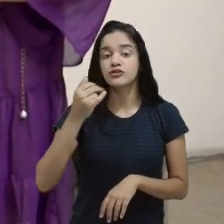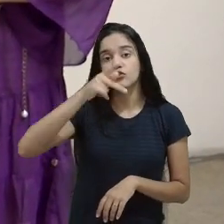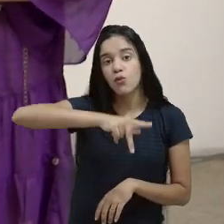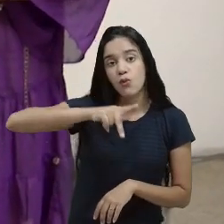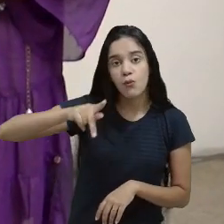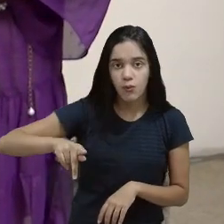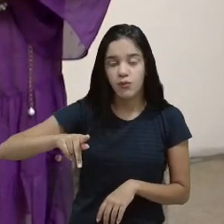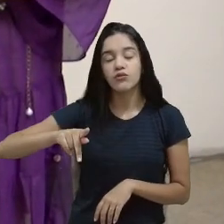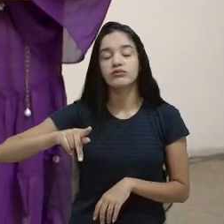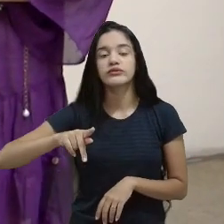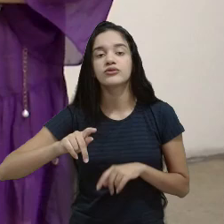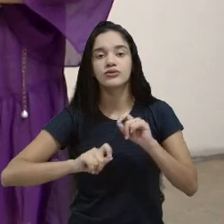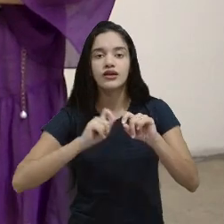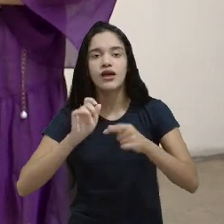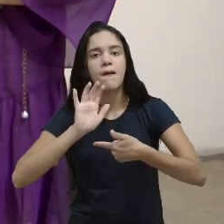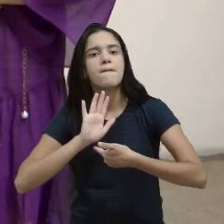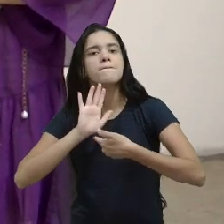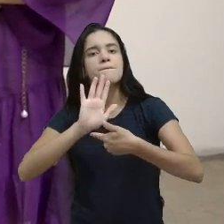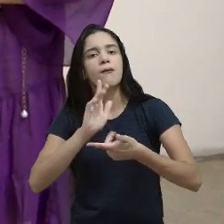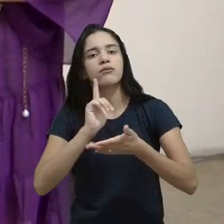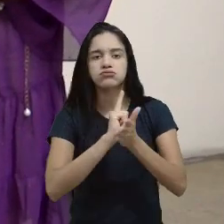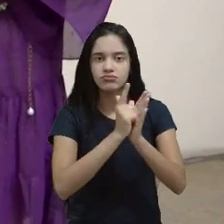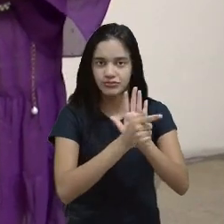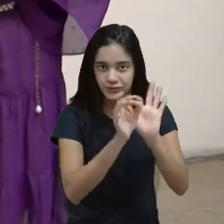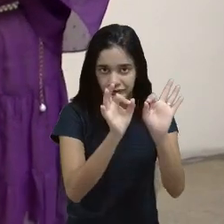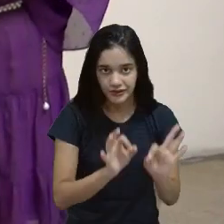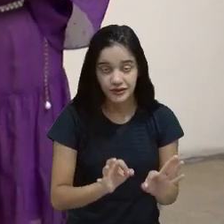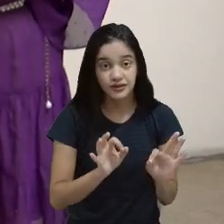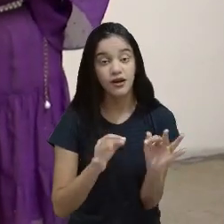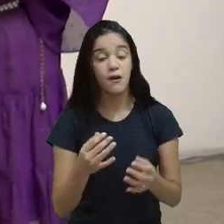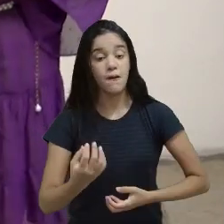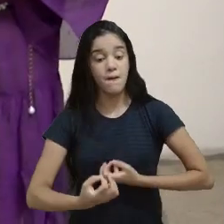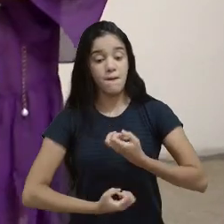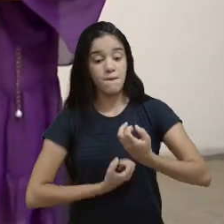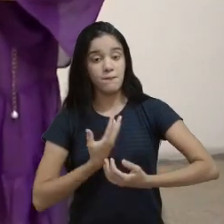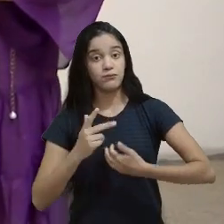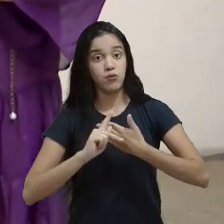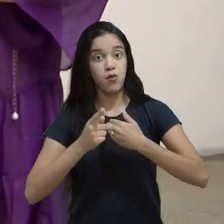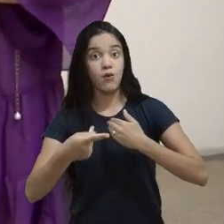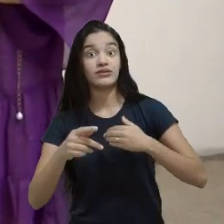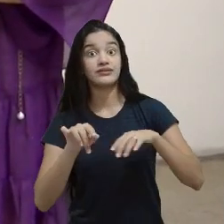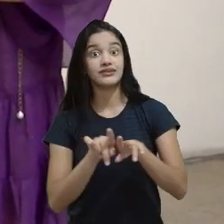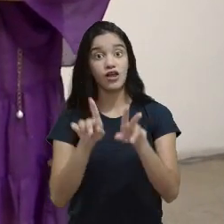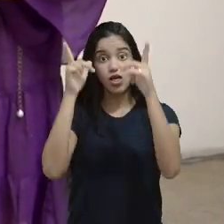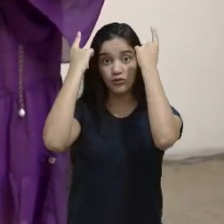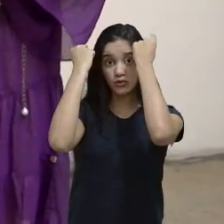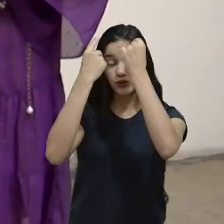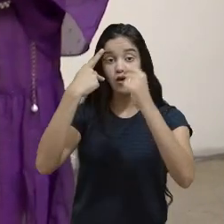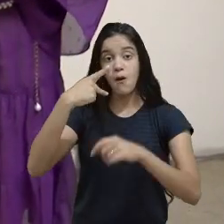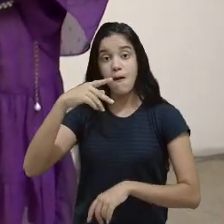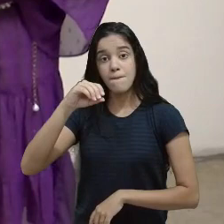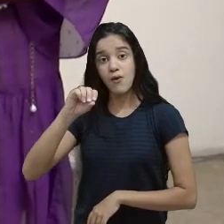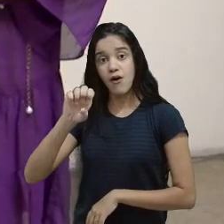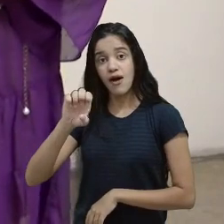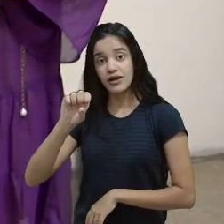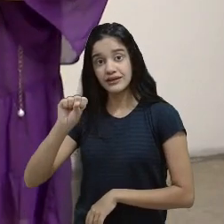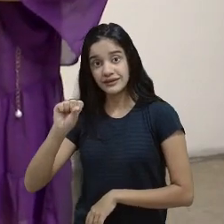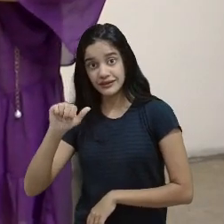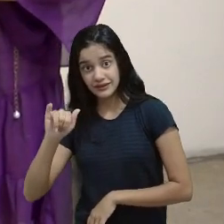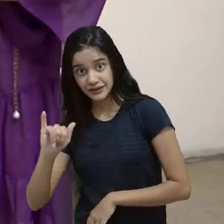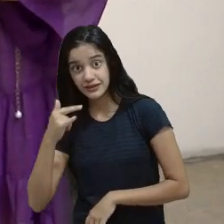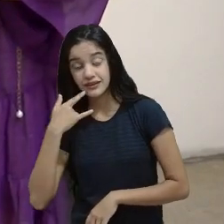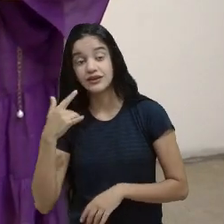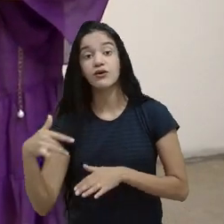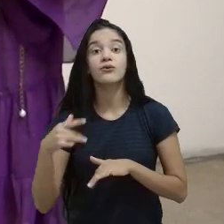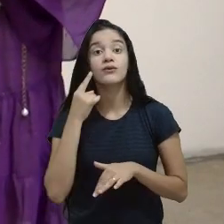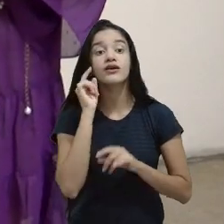a professora apresentem esse gênero, né? Poesia vem do grego poese, que significa caminho da